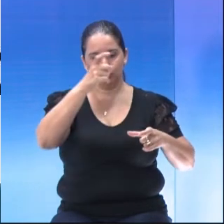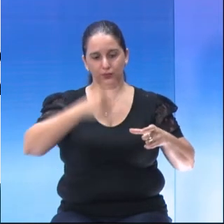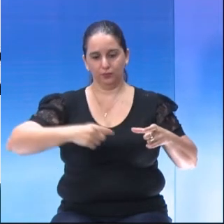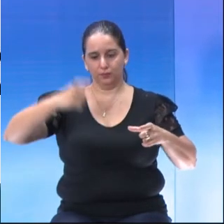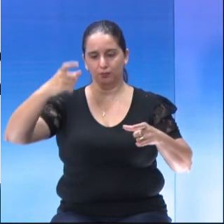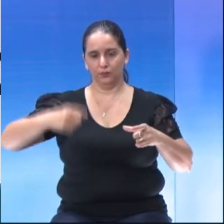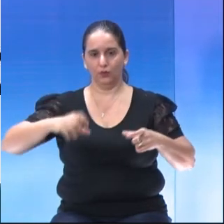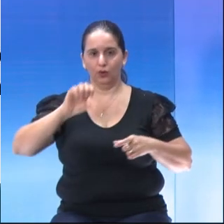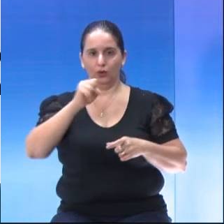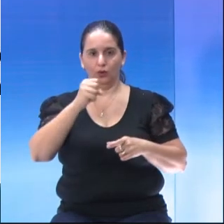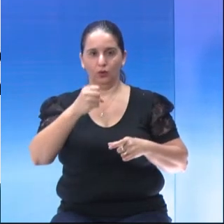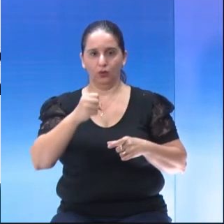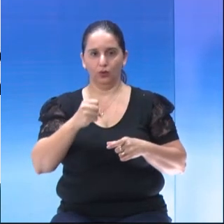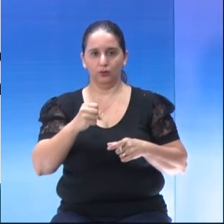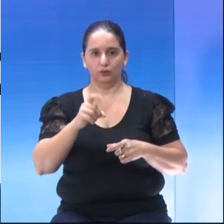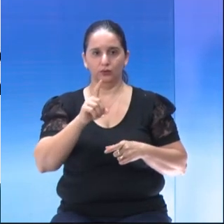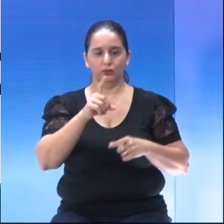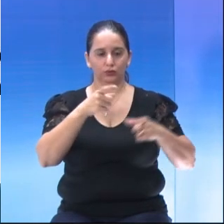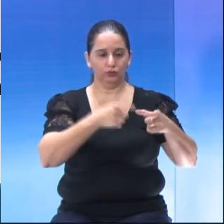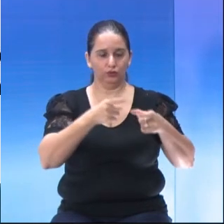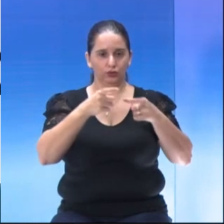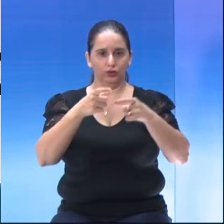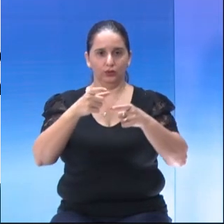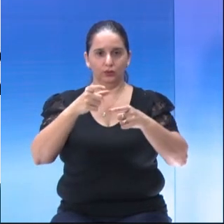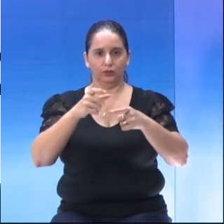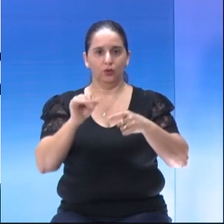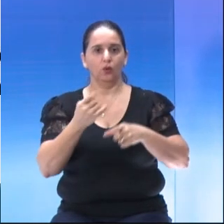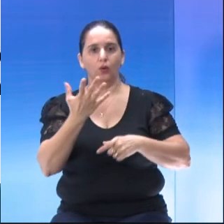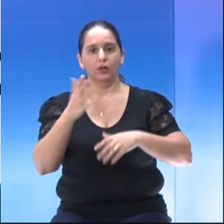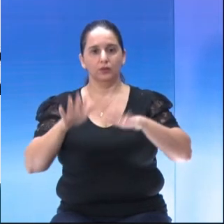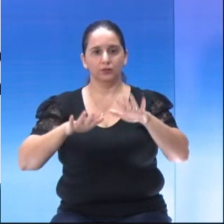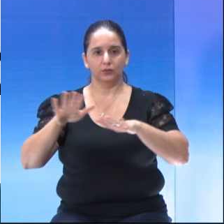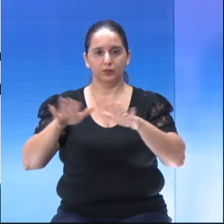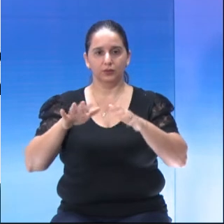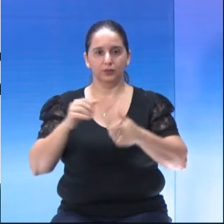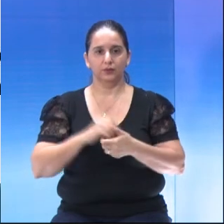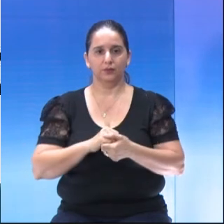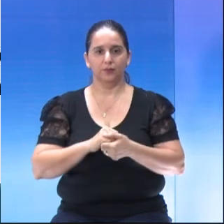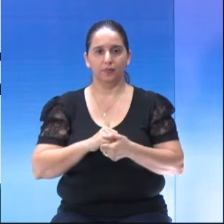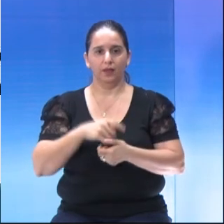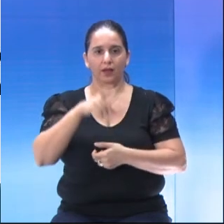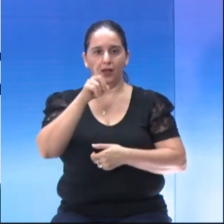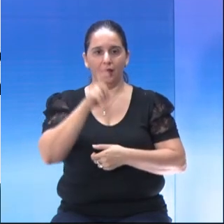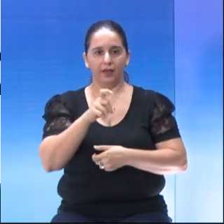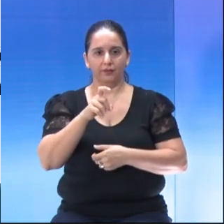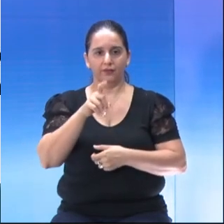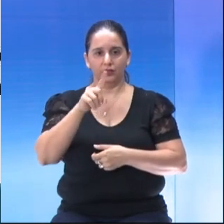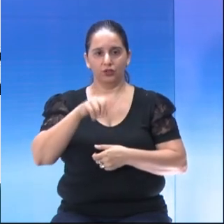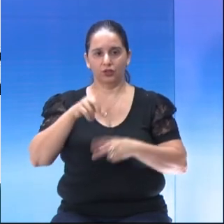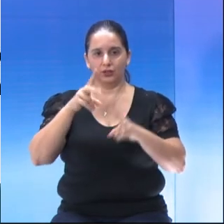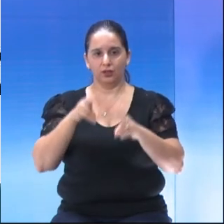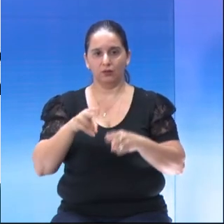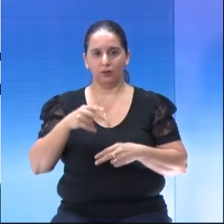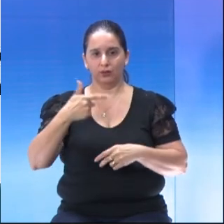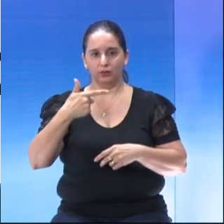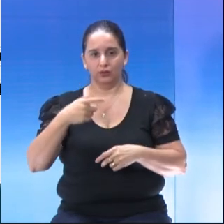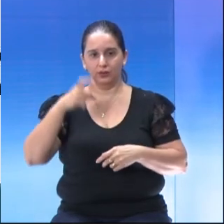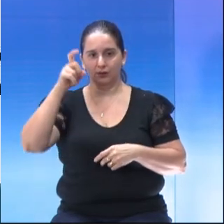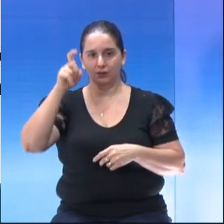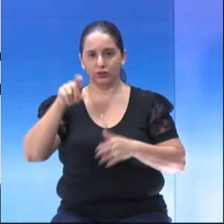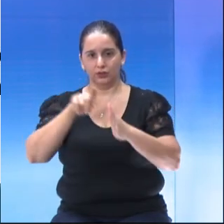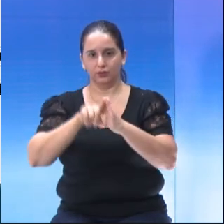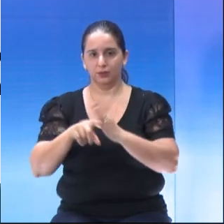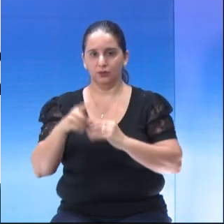de Hanoi com 8 discos terá uma quantidade de movimento dadas pela função f de x igual a